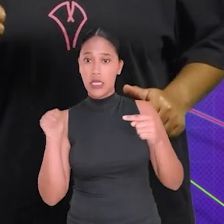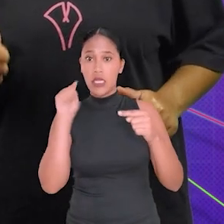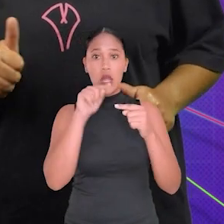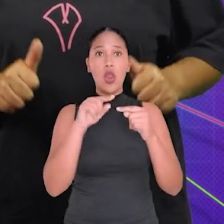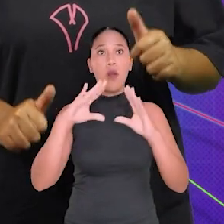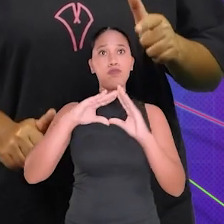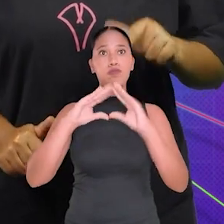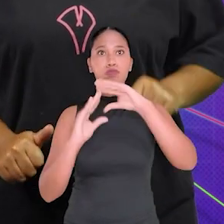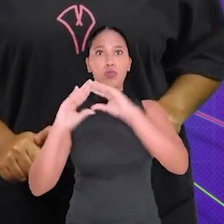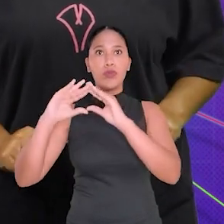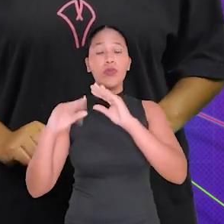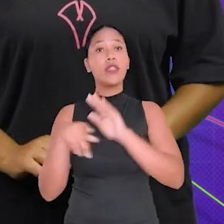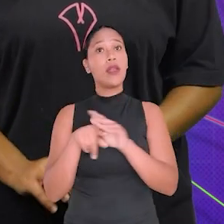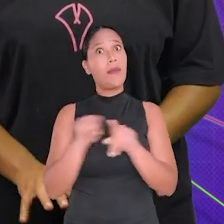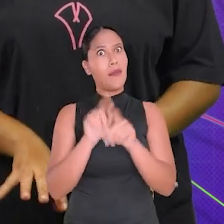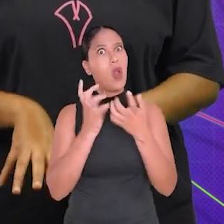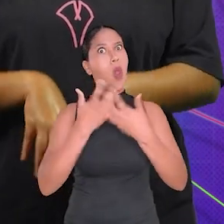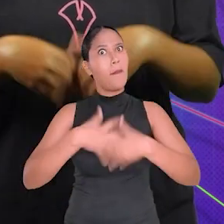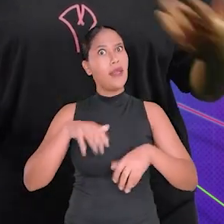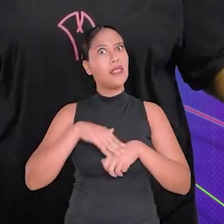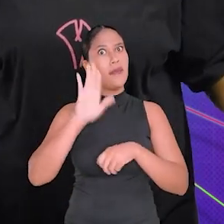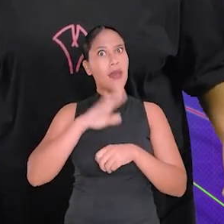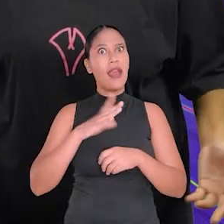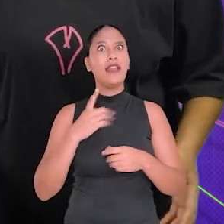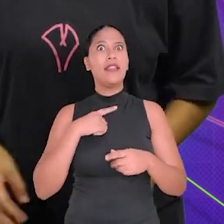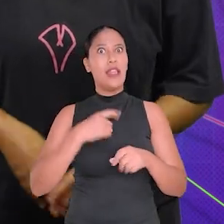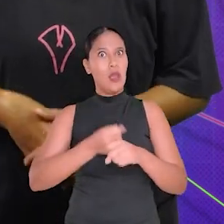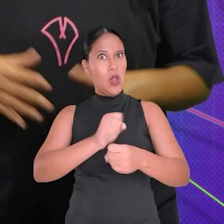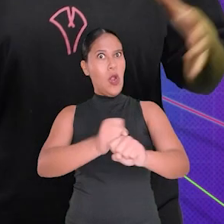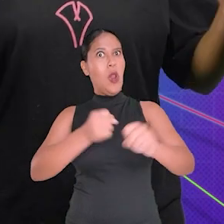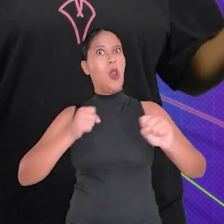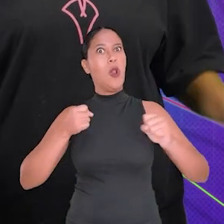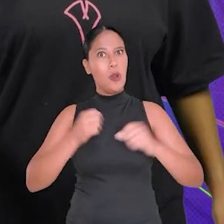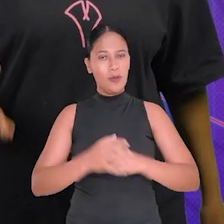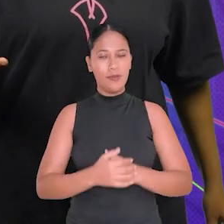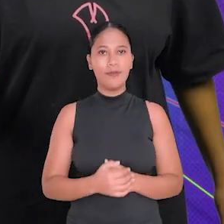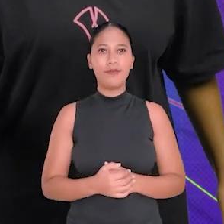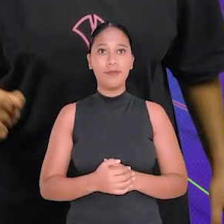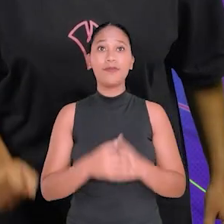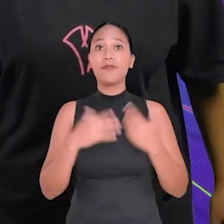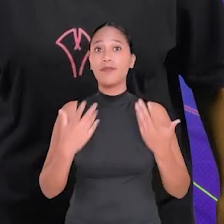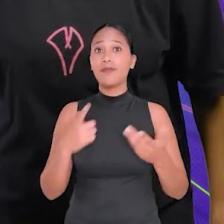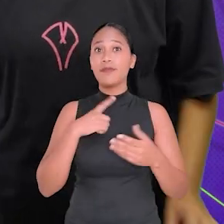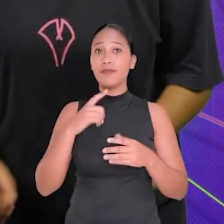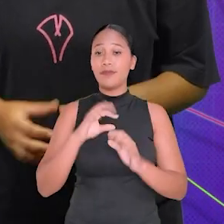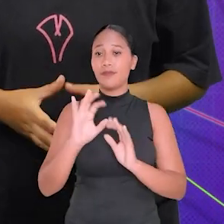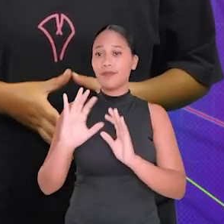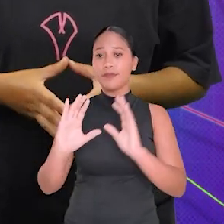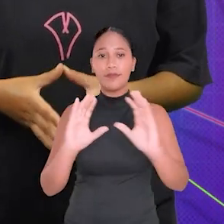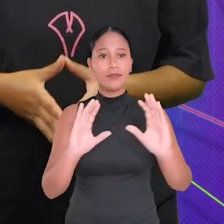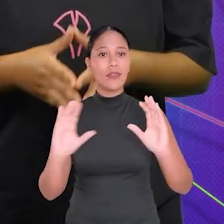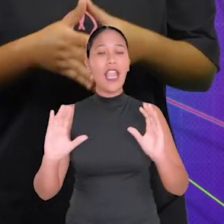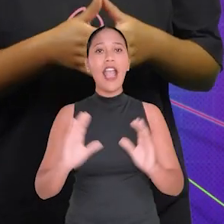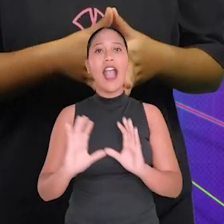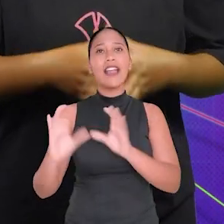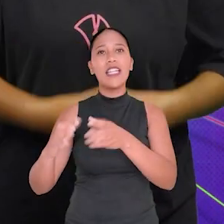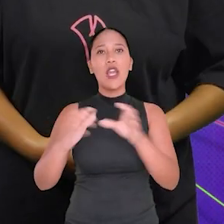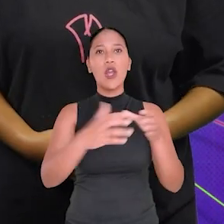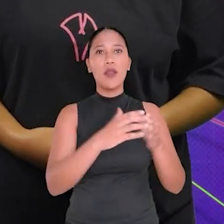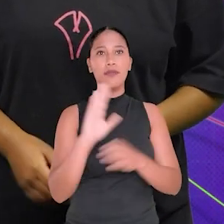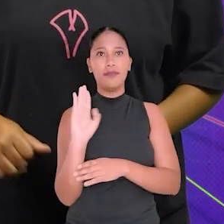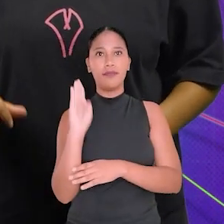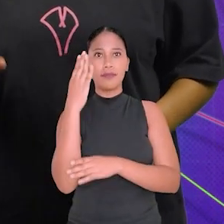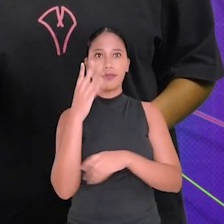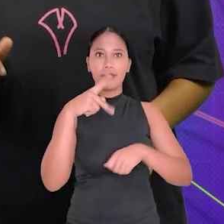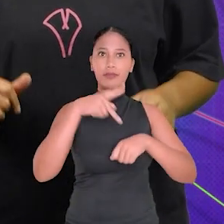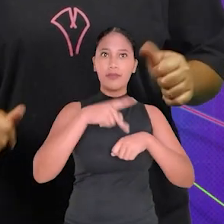cubos, retângulos e triângulos, bem como formas mais complexas, como pirâmides, esferas e torres. Os blocos são divididos em diferentes